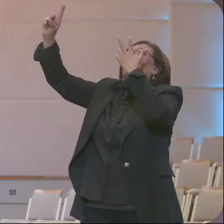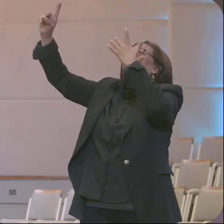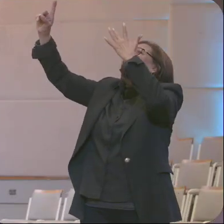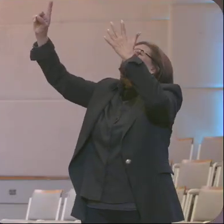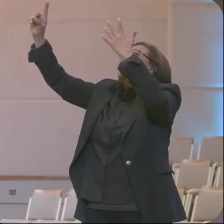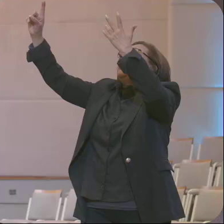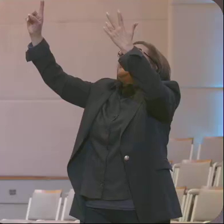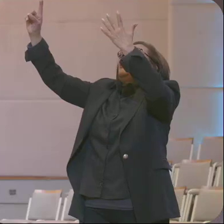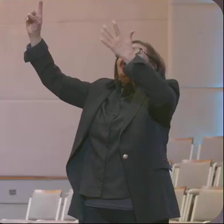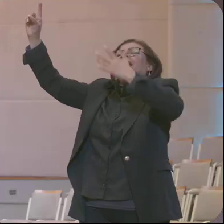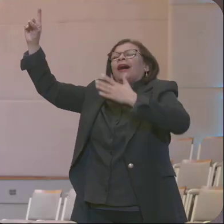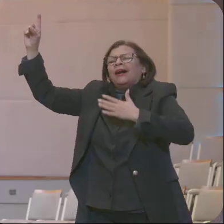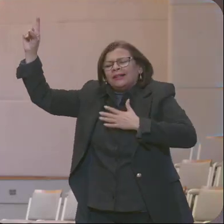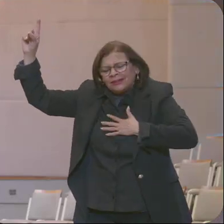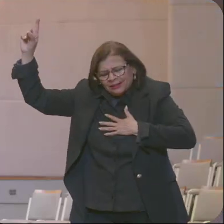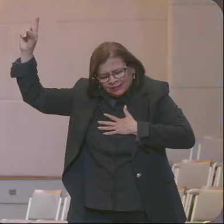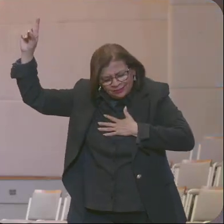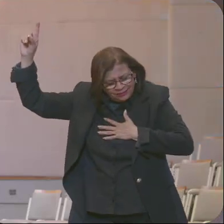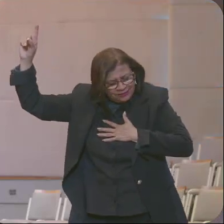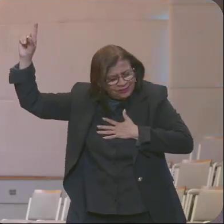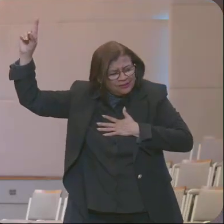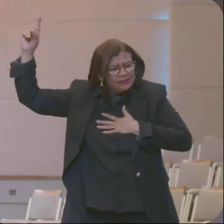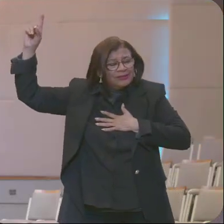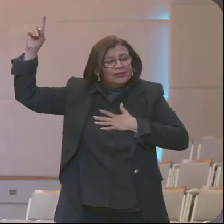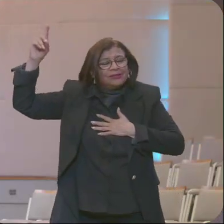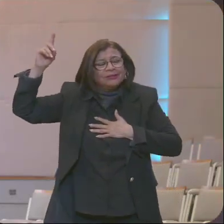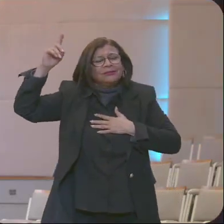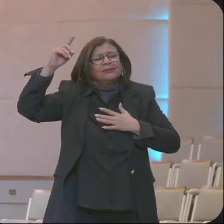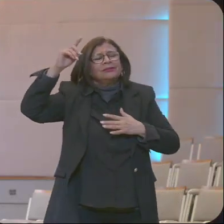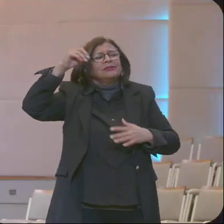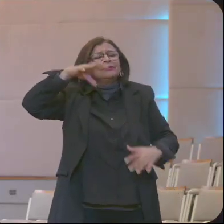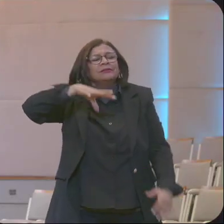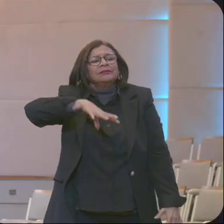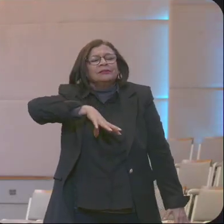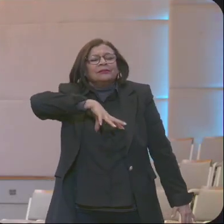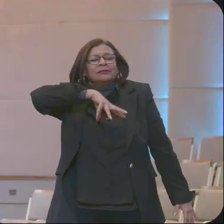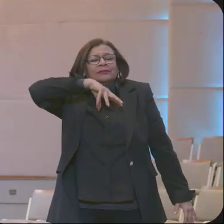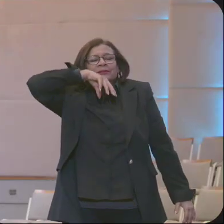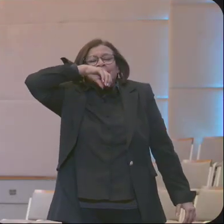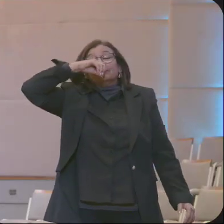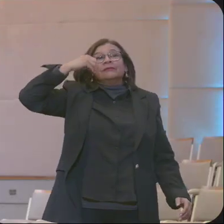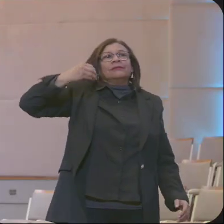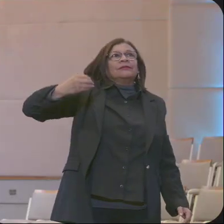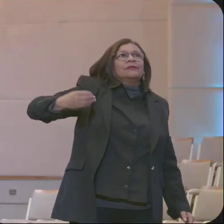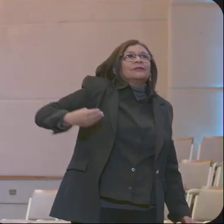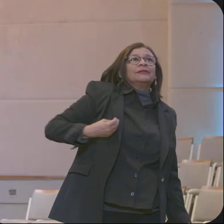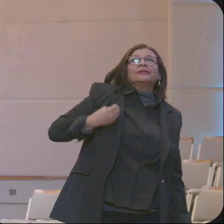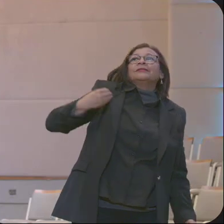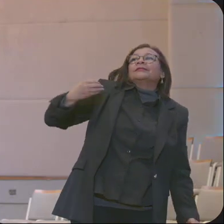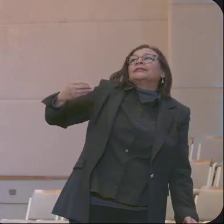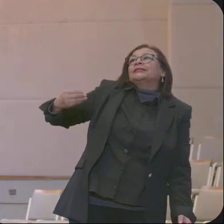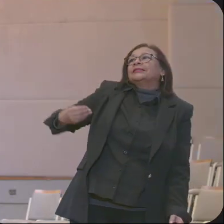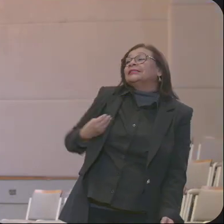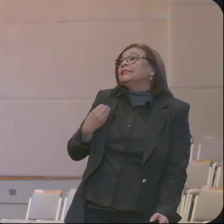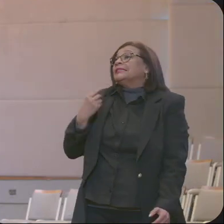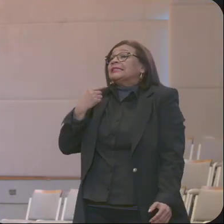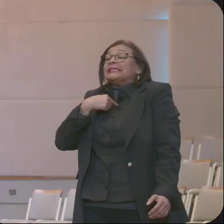tão bom, com todo fôlego que